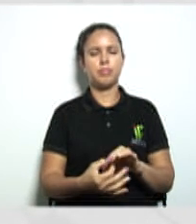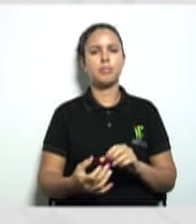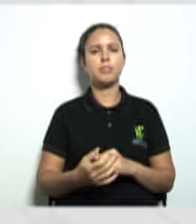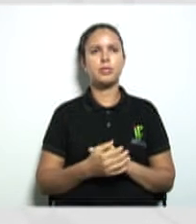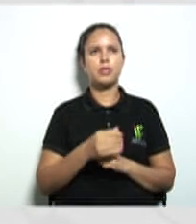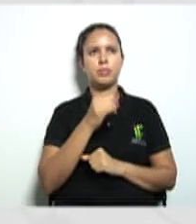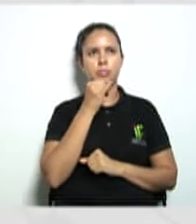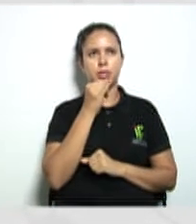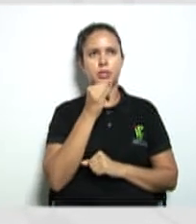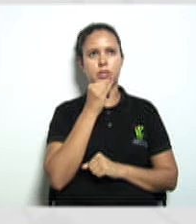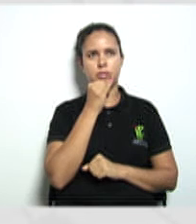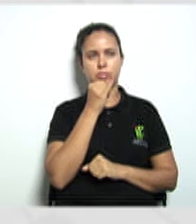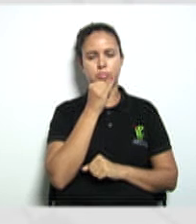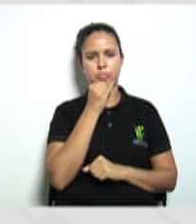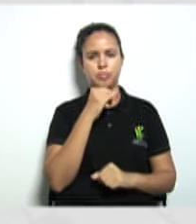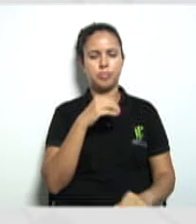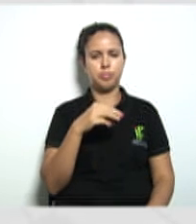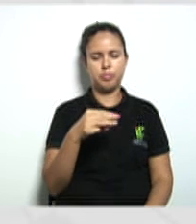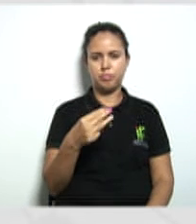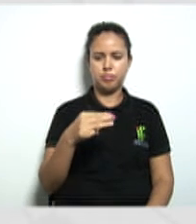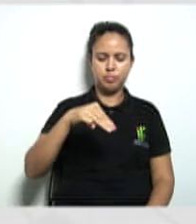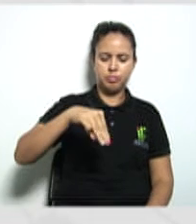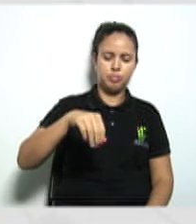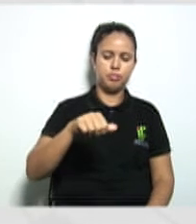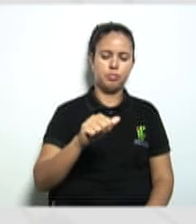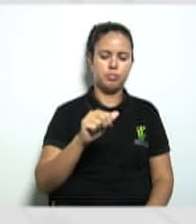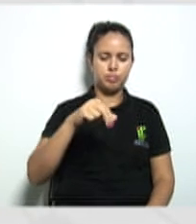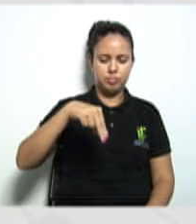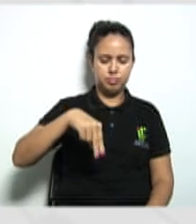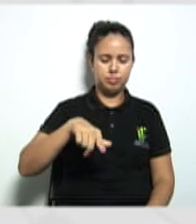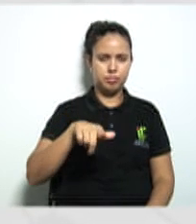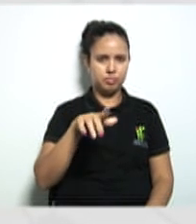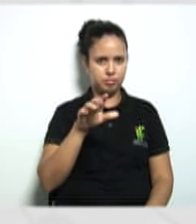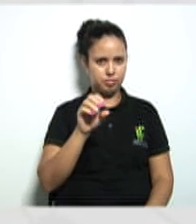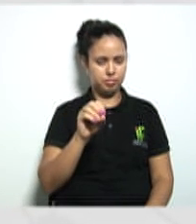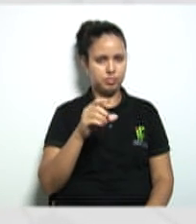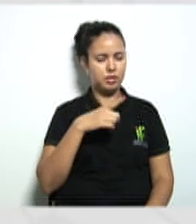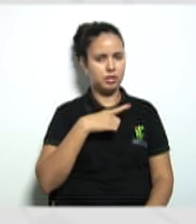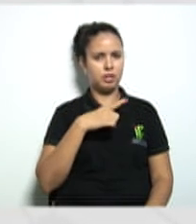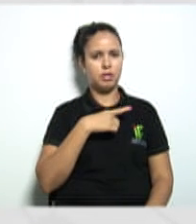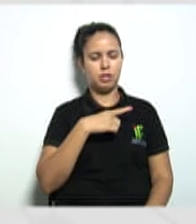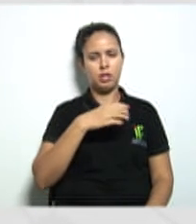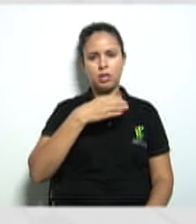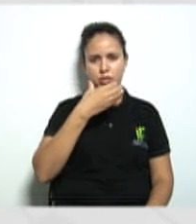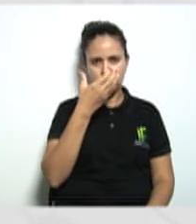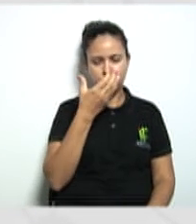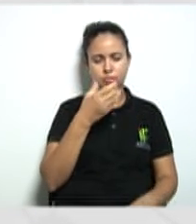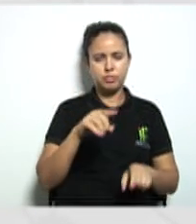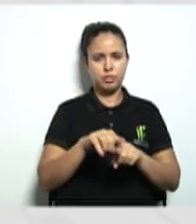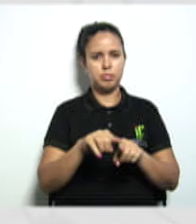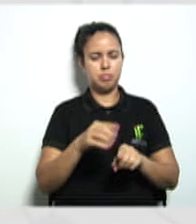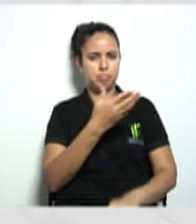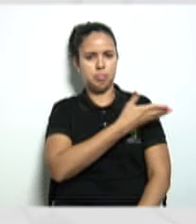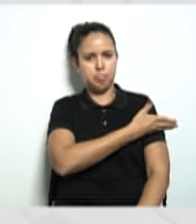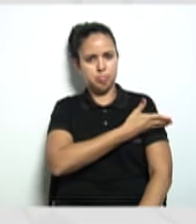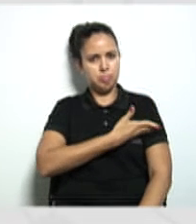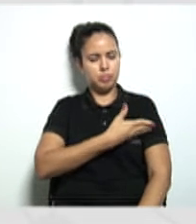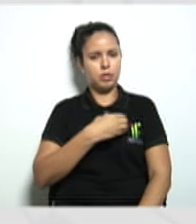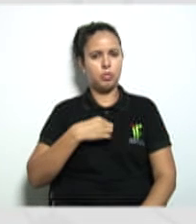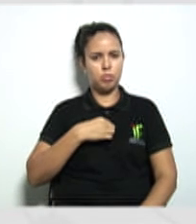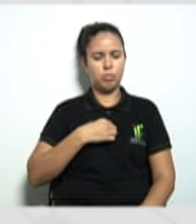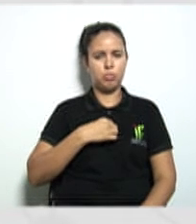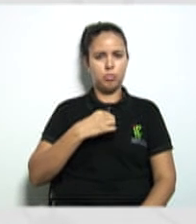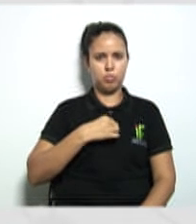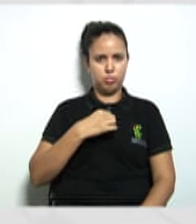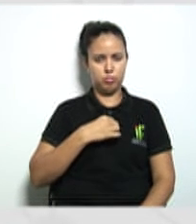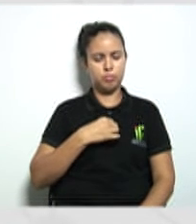a palavra manga, né? Um exemplo bem comum. Existe a manga, que é uma fruta, e a manga que de uma roupa, né? Então, eu coloco sempre